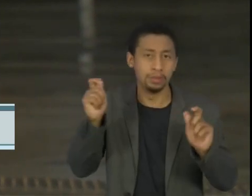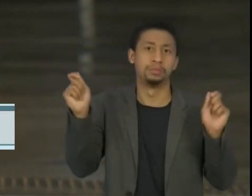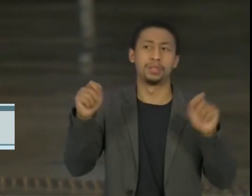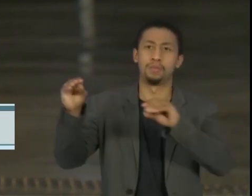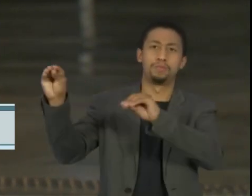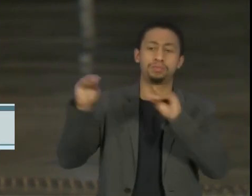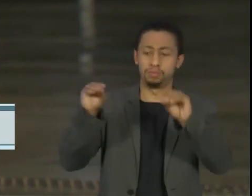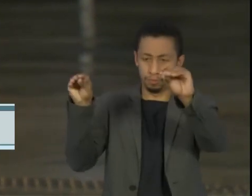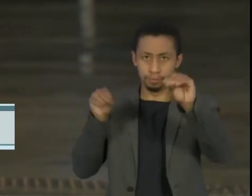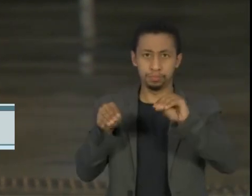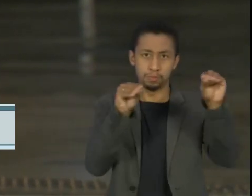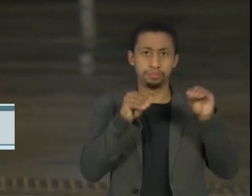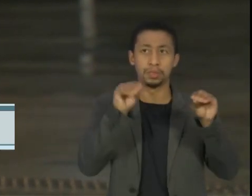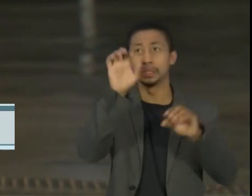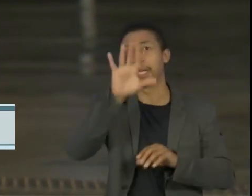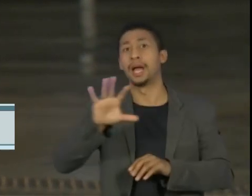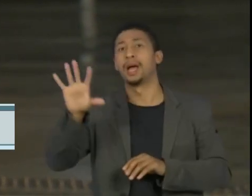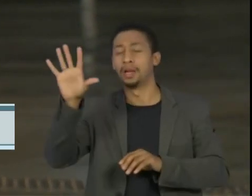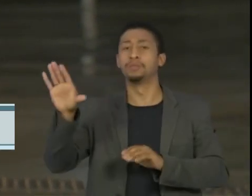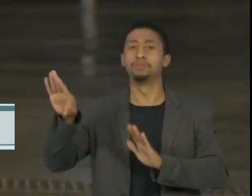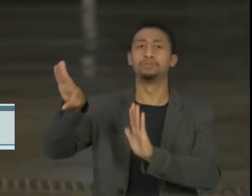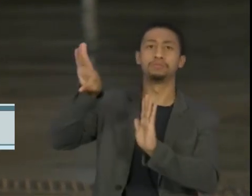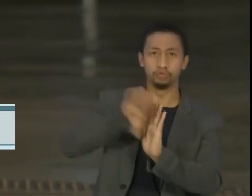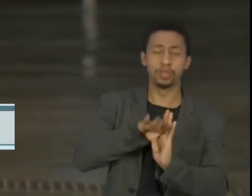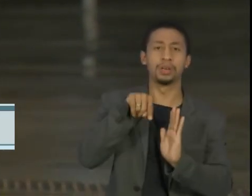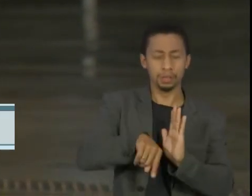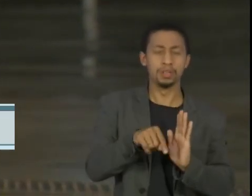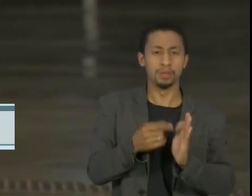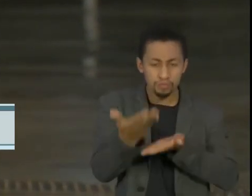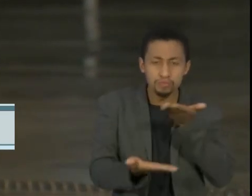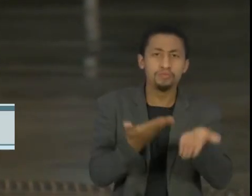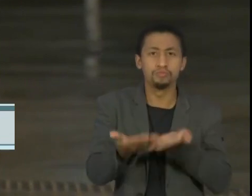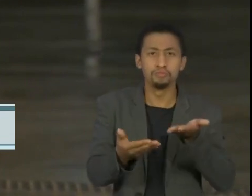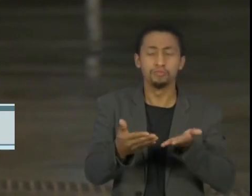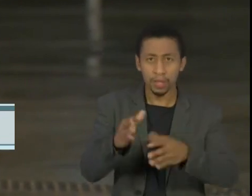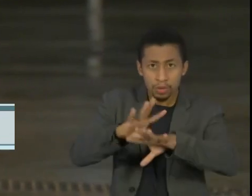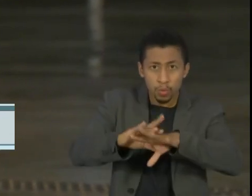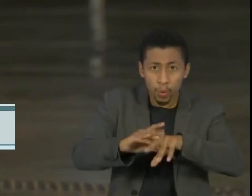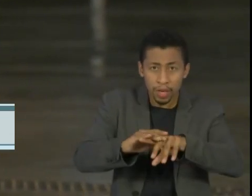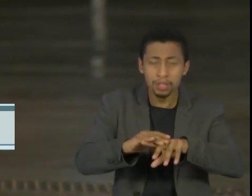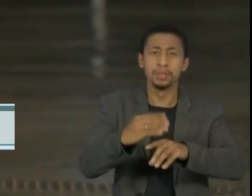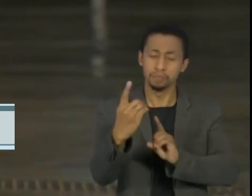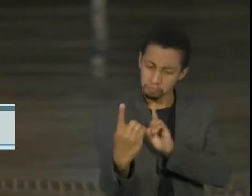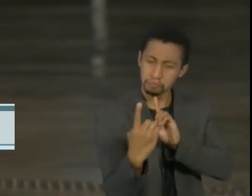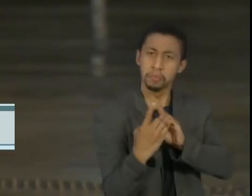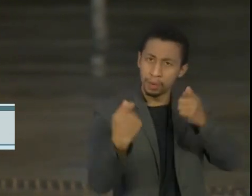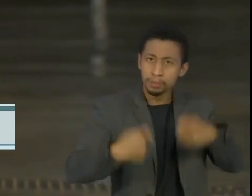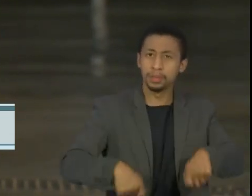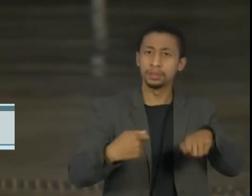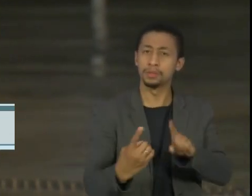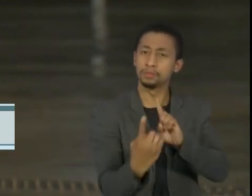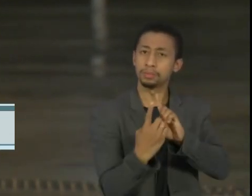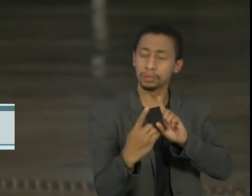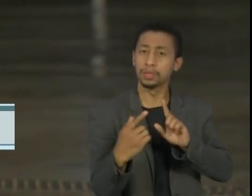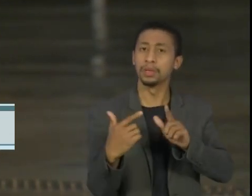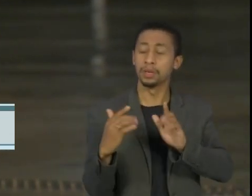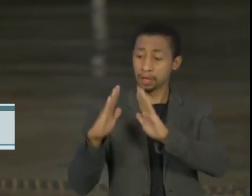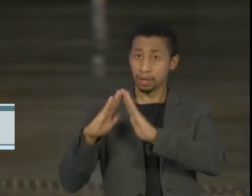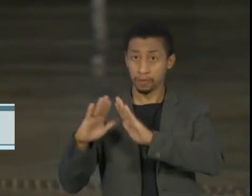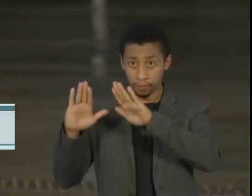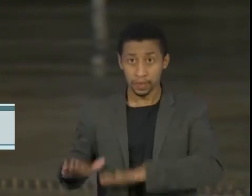público, mas também para o sistema privado. As pessoas que vêm doentes, elas precisam ser atendidas e o trabalho de